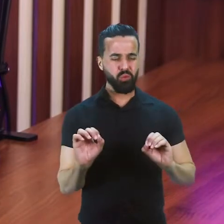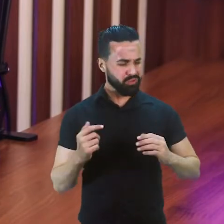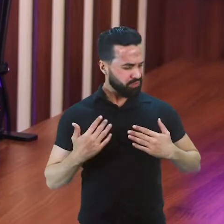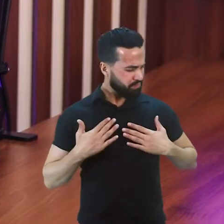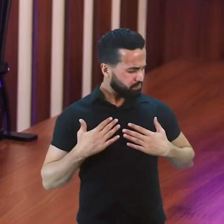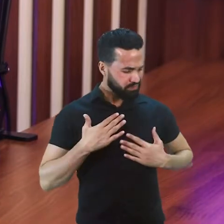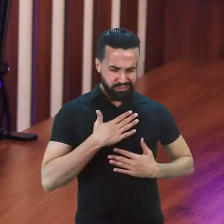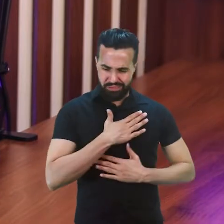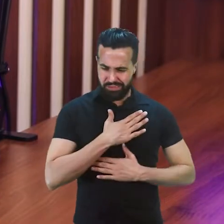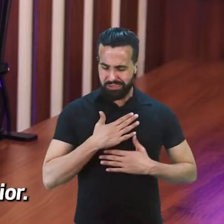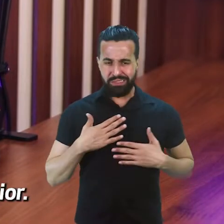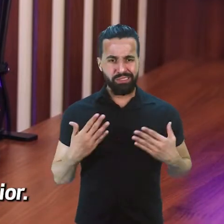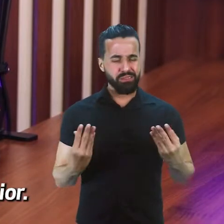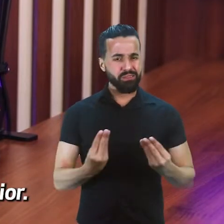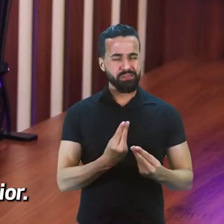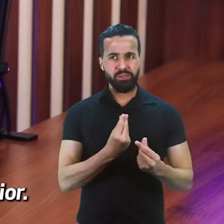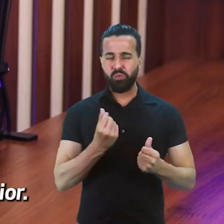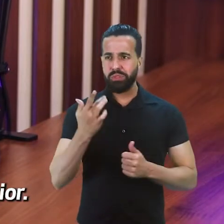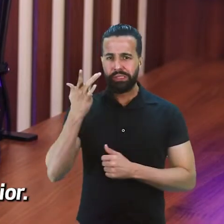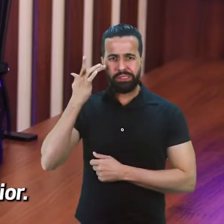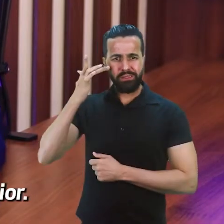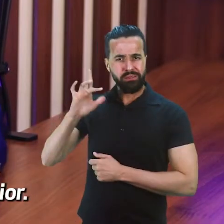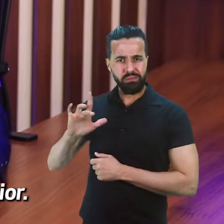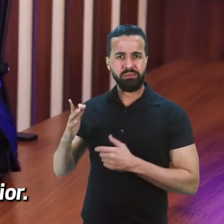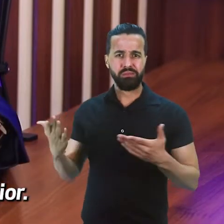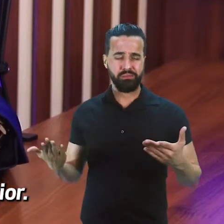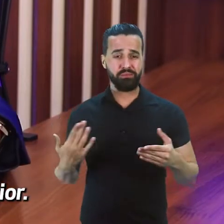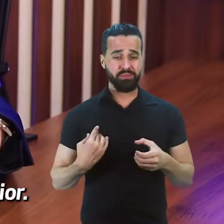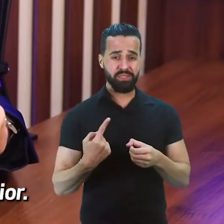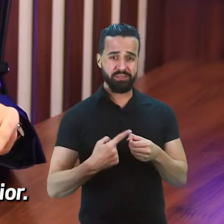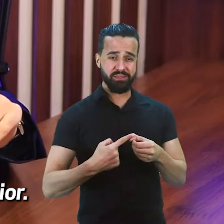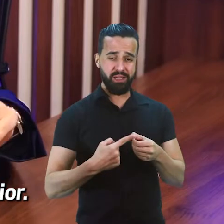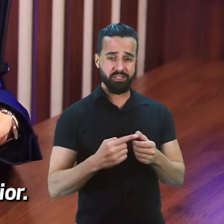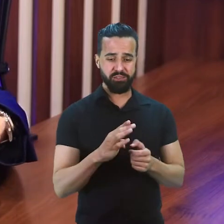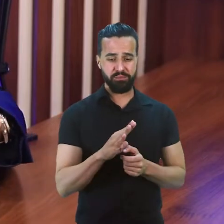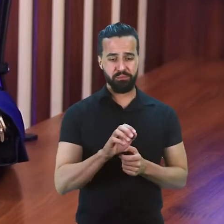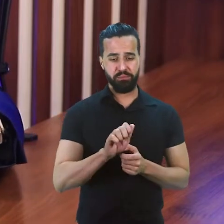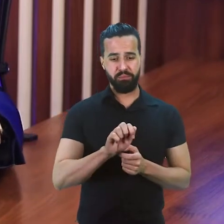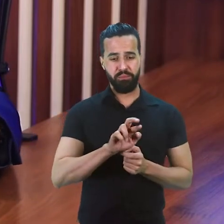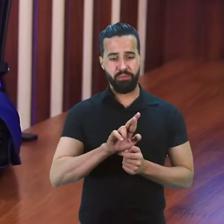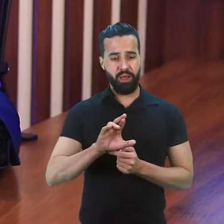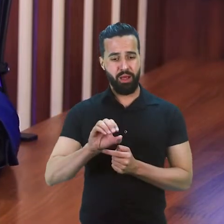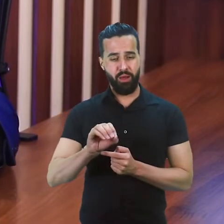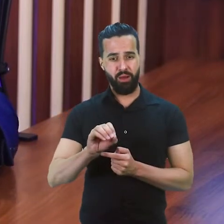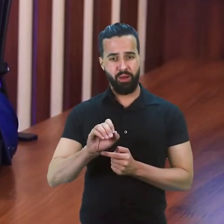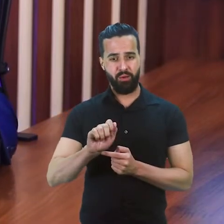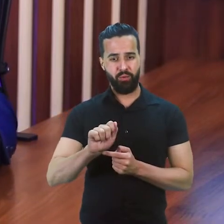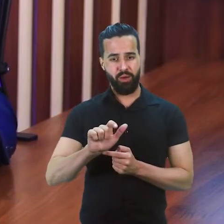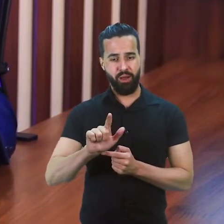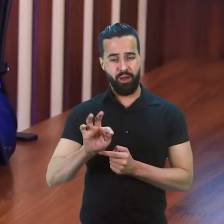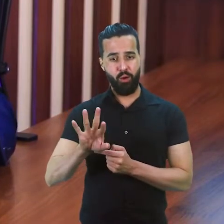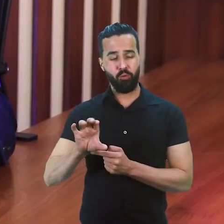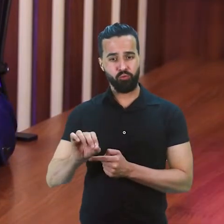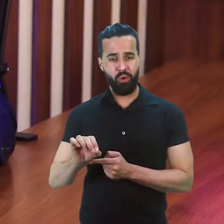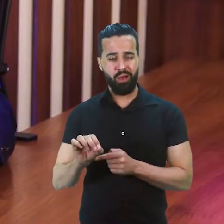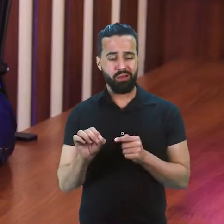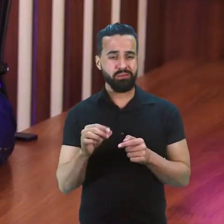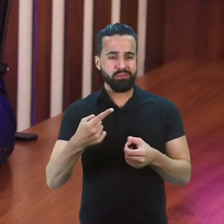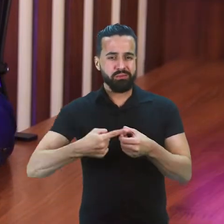muito estranha. E Barro Alto é uma cidade muito pequena aqui no interior, Sim, né? Conheço, já estive lá.